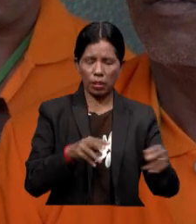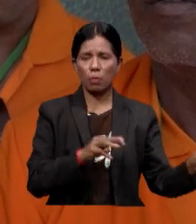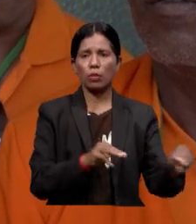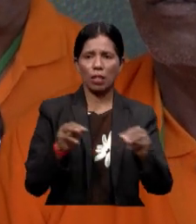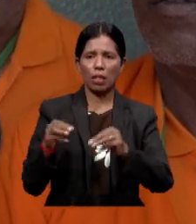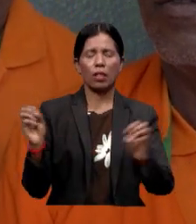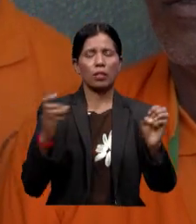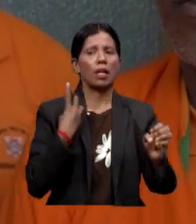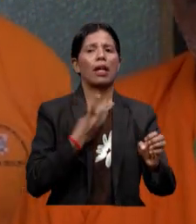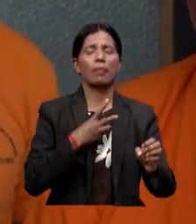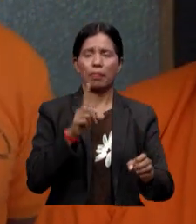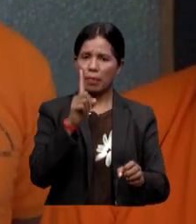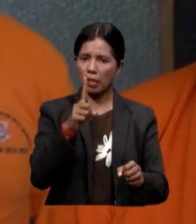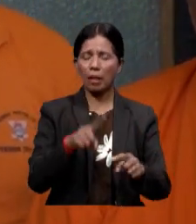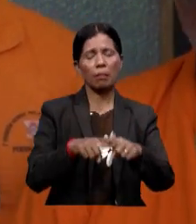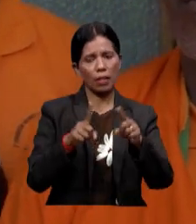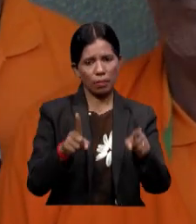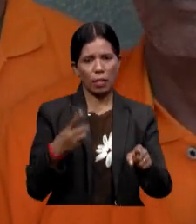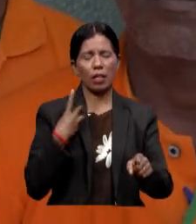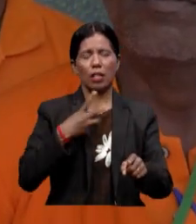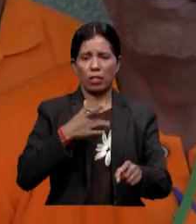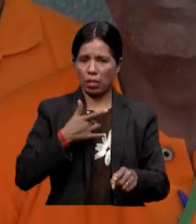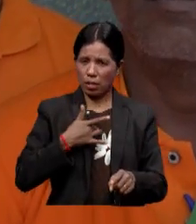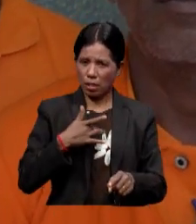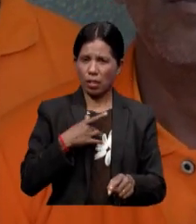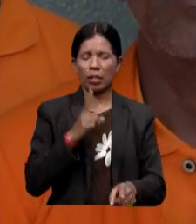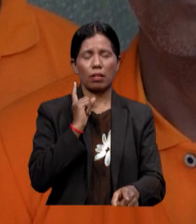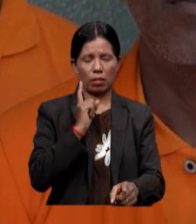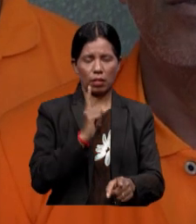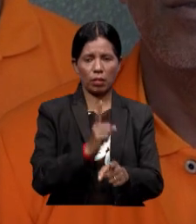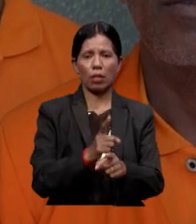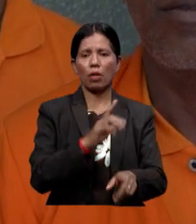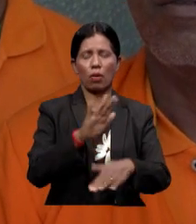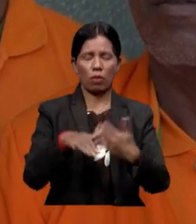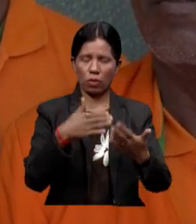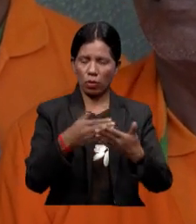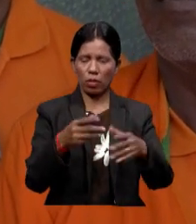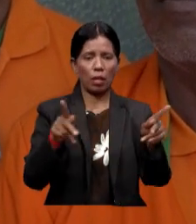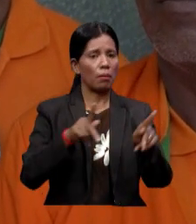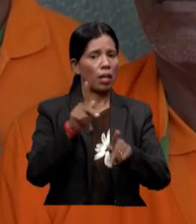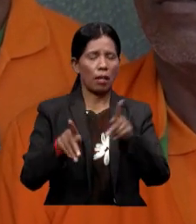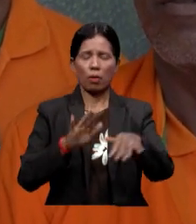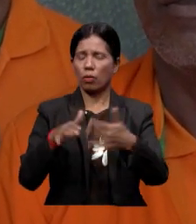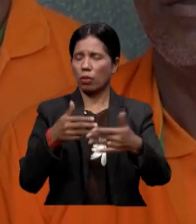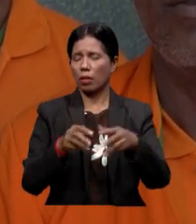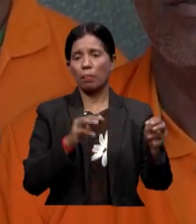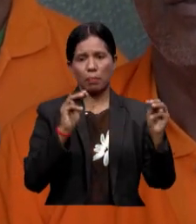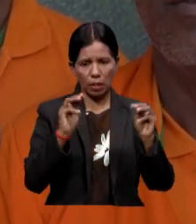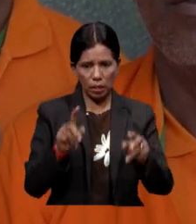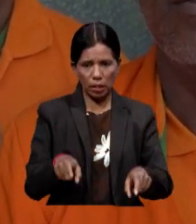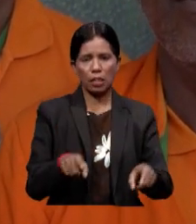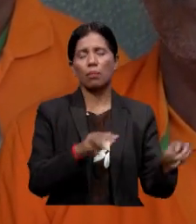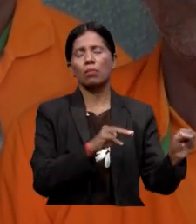mesak, mas ao senti ida ne, ne sentimento ida geral itania população ia fatfatin, kata ita precisa de uma mudança ida